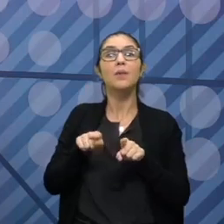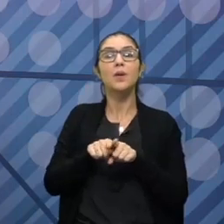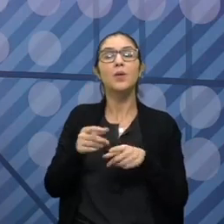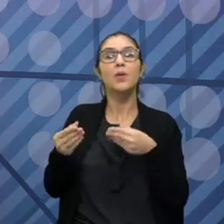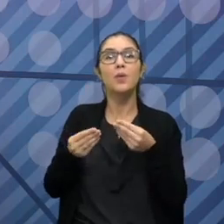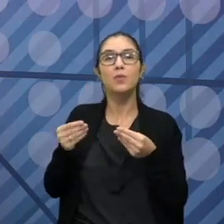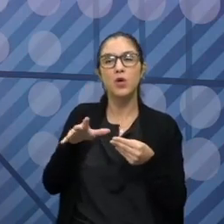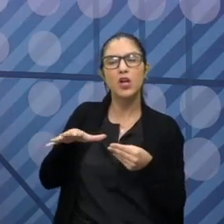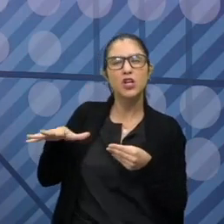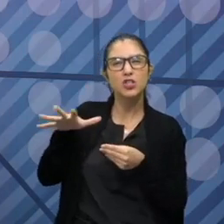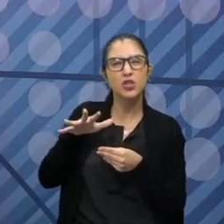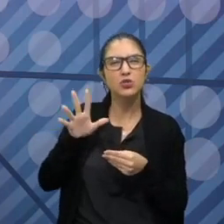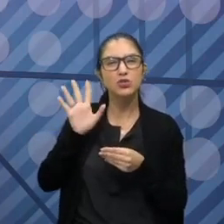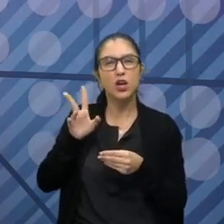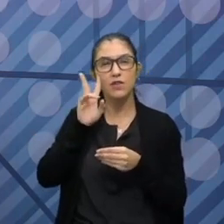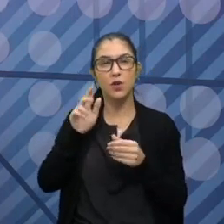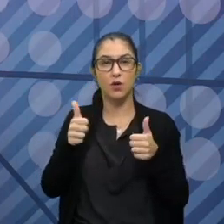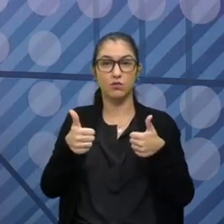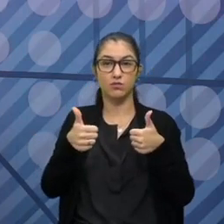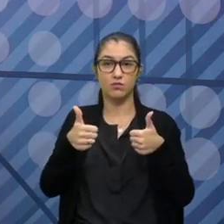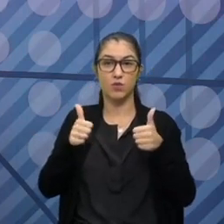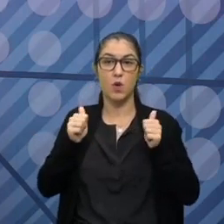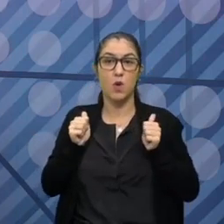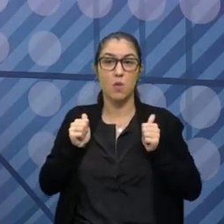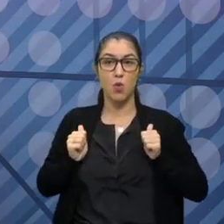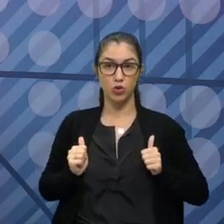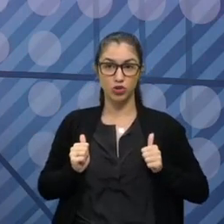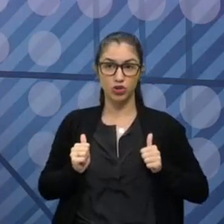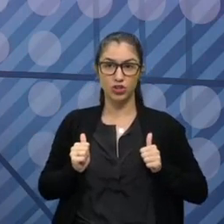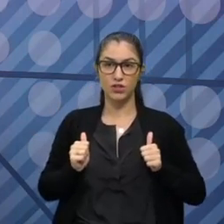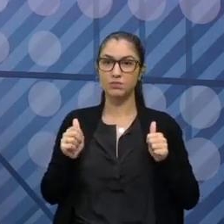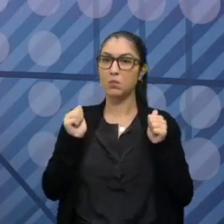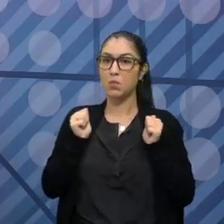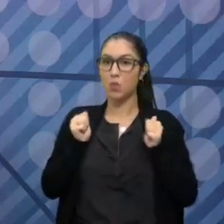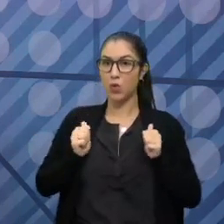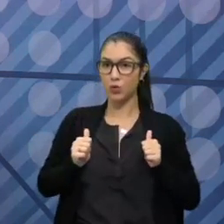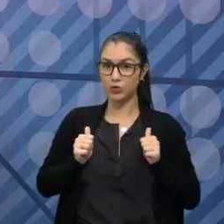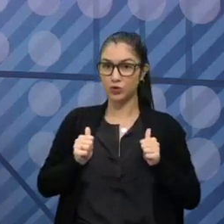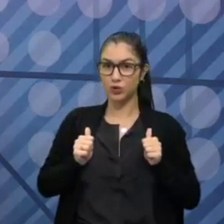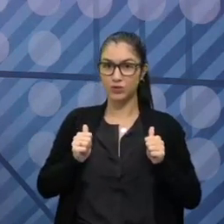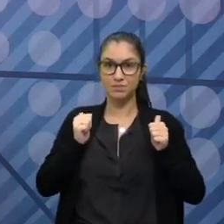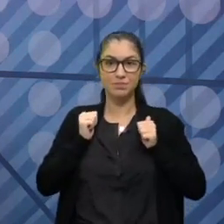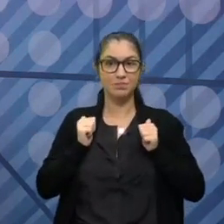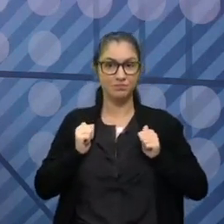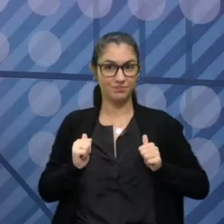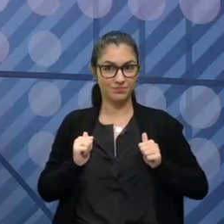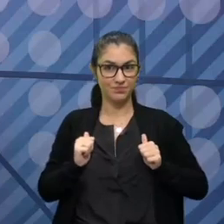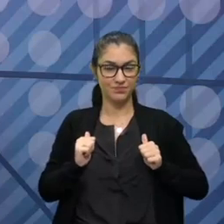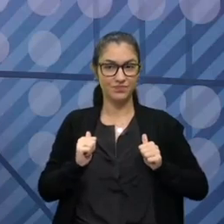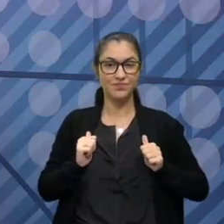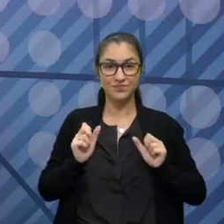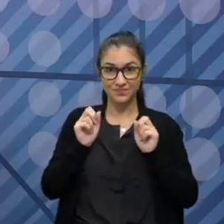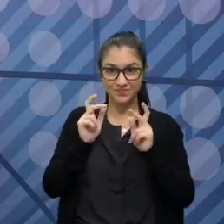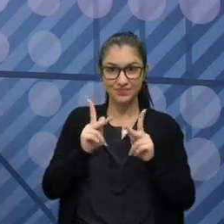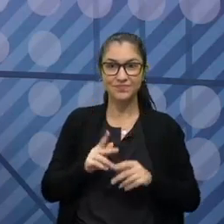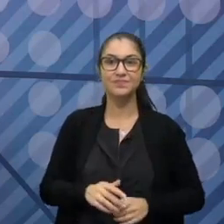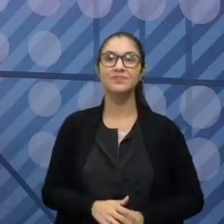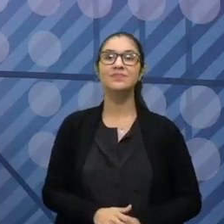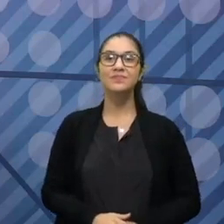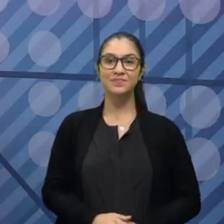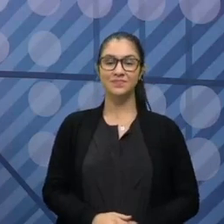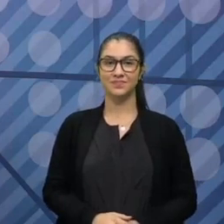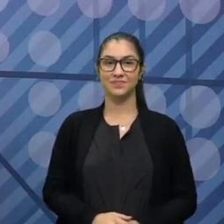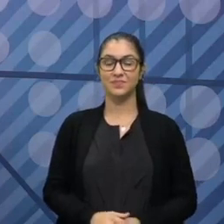na região Paraná, já vi em outros estados, o mochila com o dedão, fazendo a parte da alça da mochila, certo?